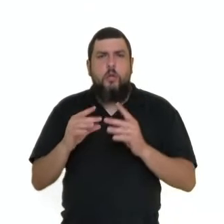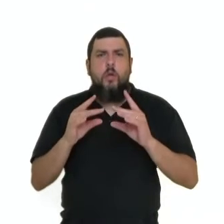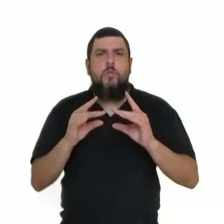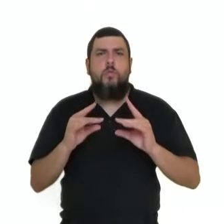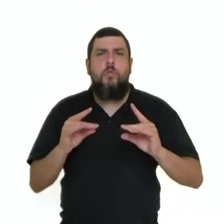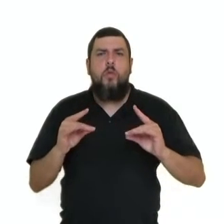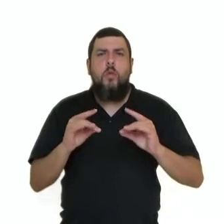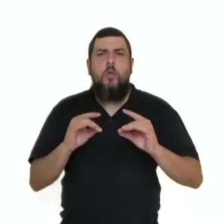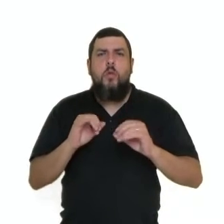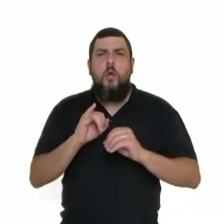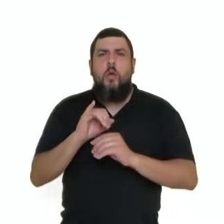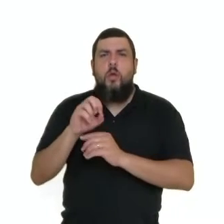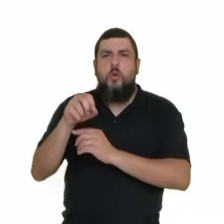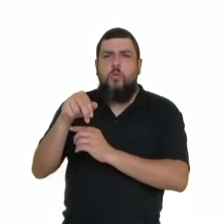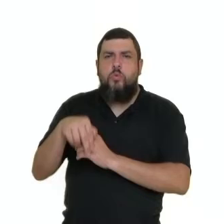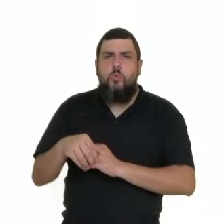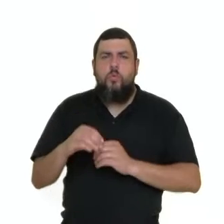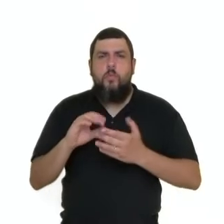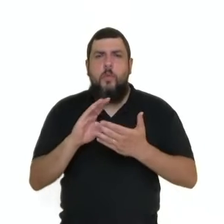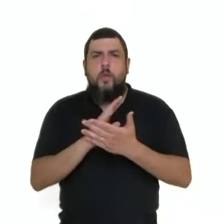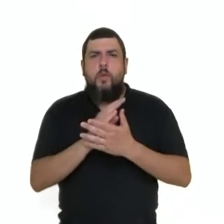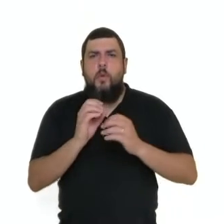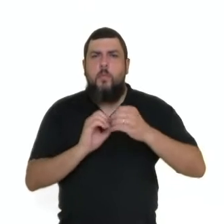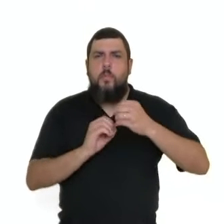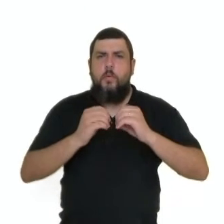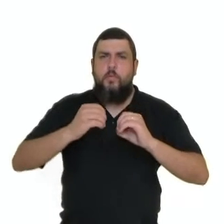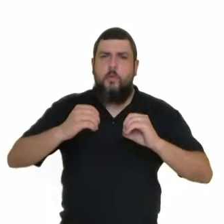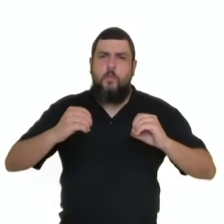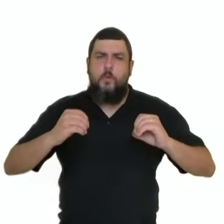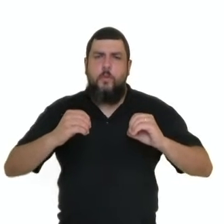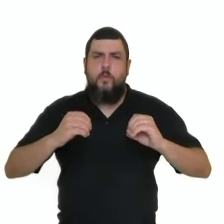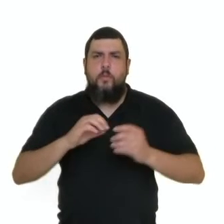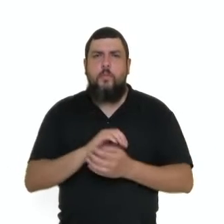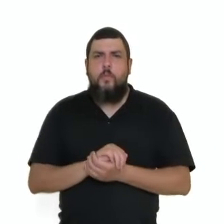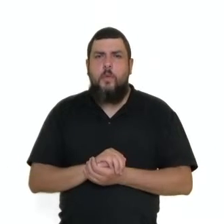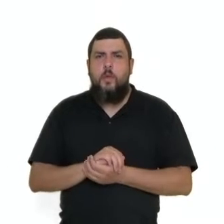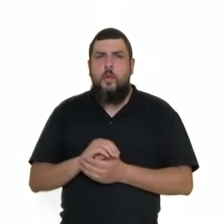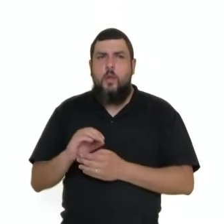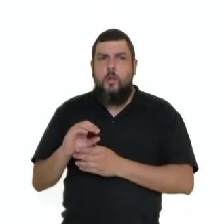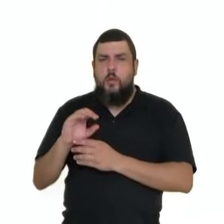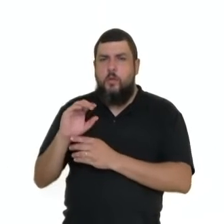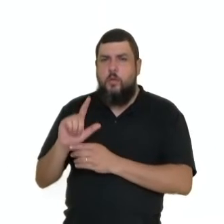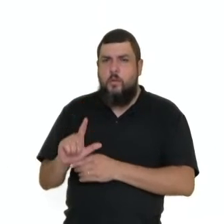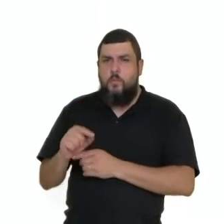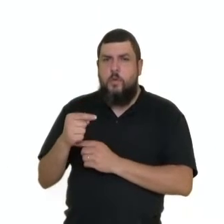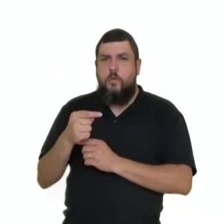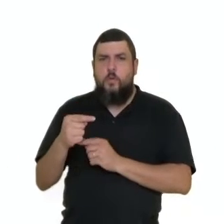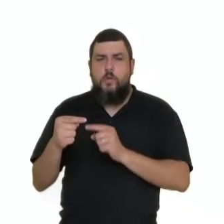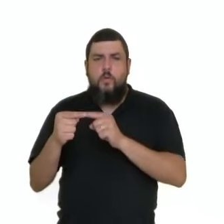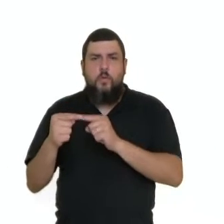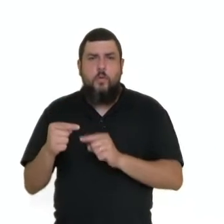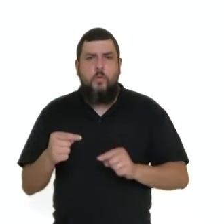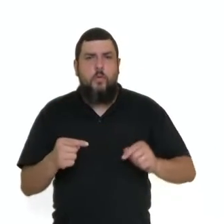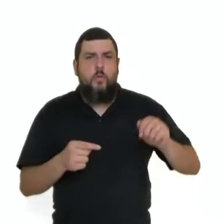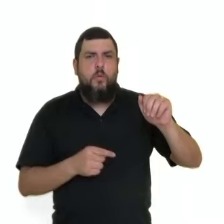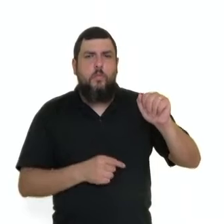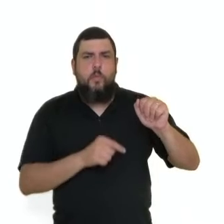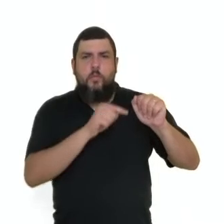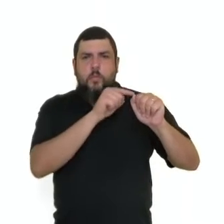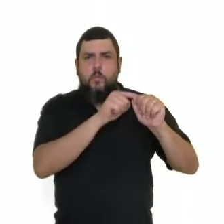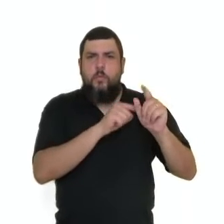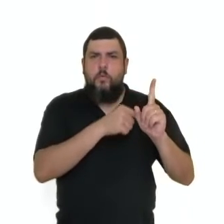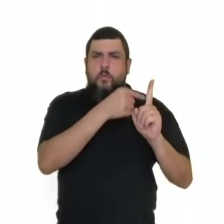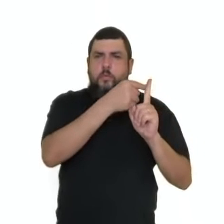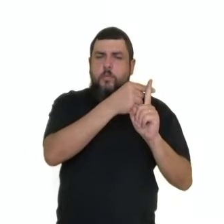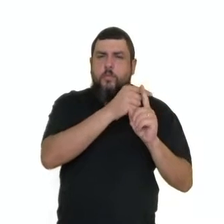se separar. O Cl, que é o íon negativo, ele vai migrar para o ânodo, que é o polo positivo da